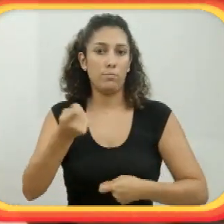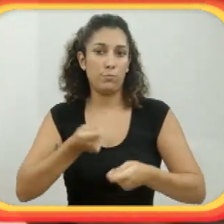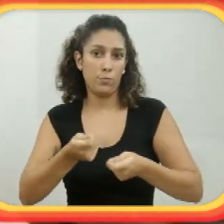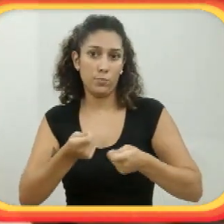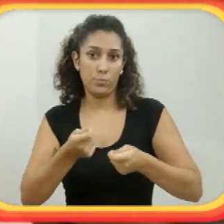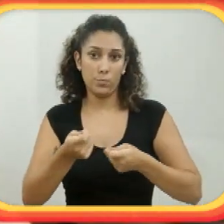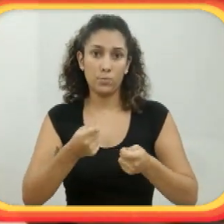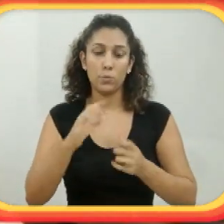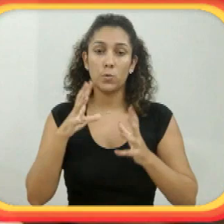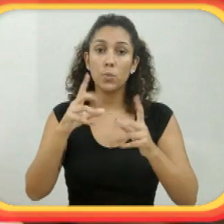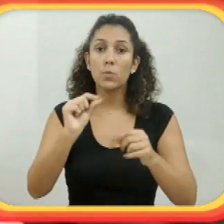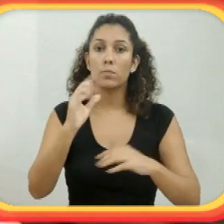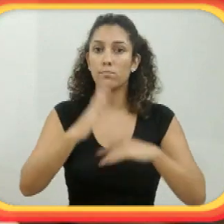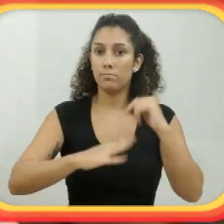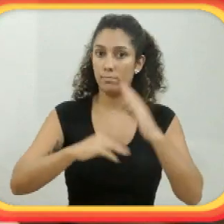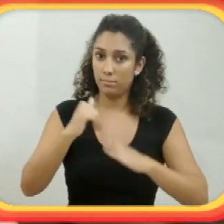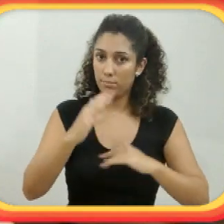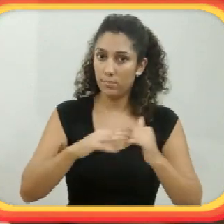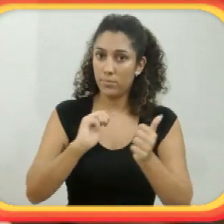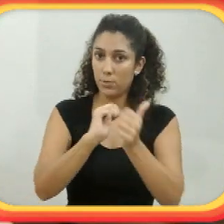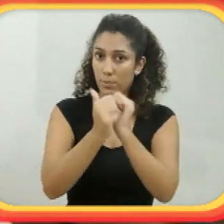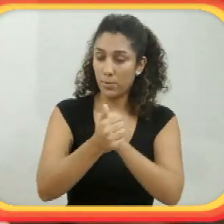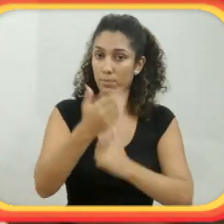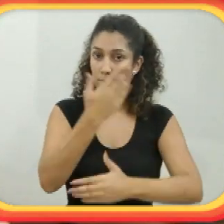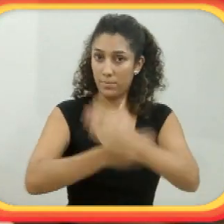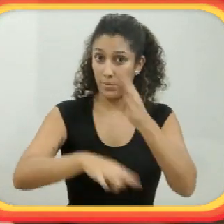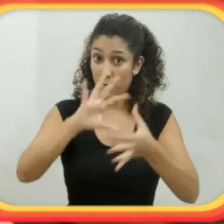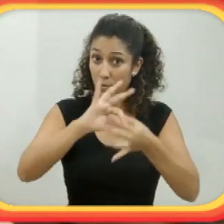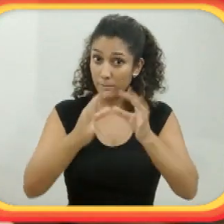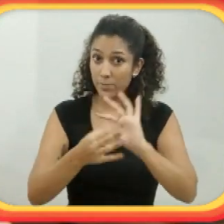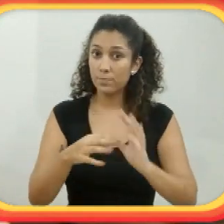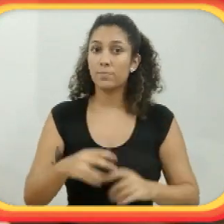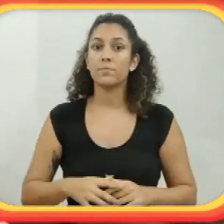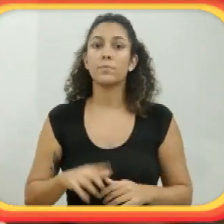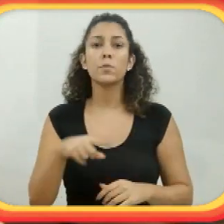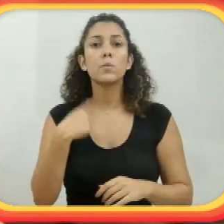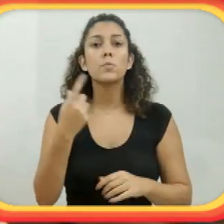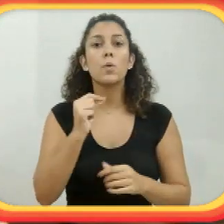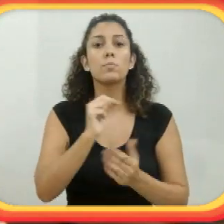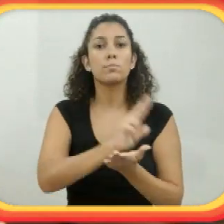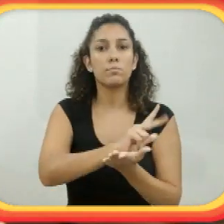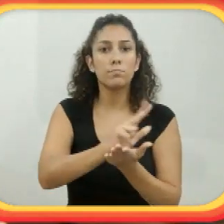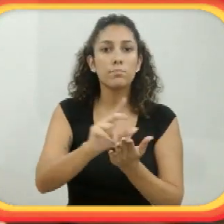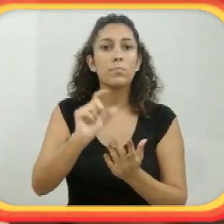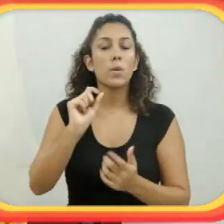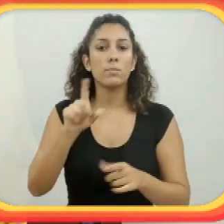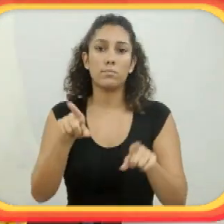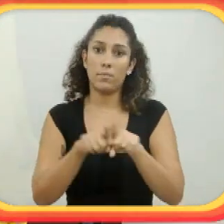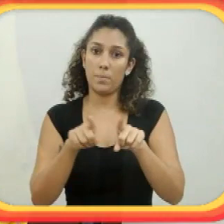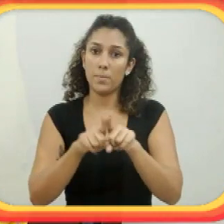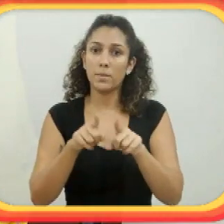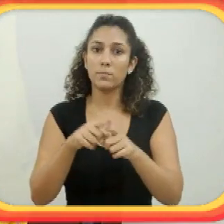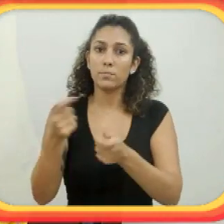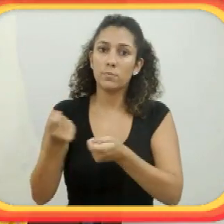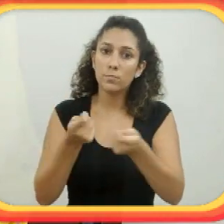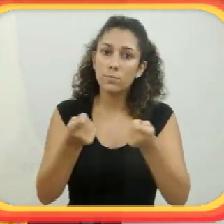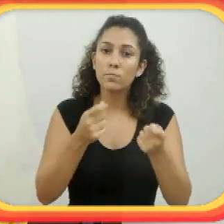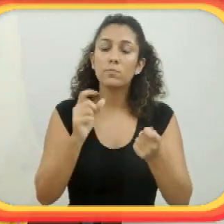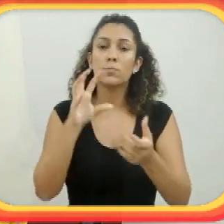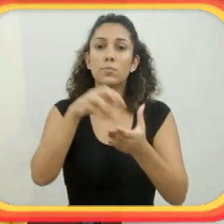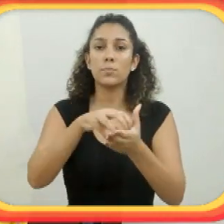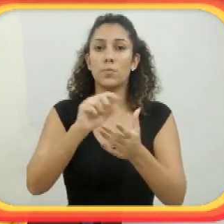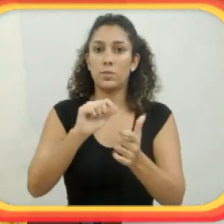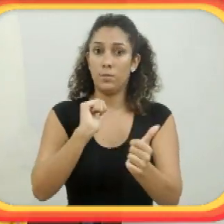federações ou confederações. Então, o meu papel aqui, além de coordenar todas as ações técnicas